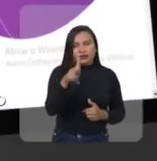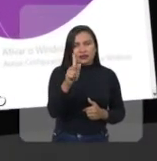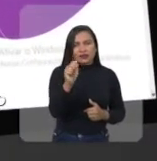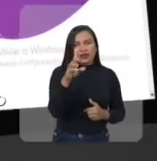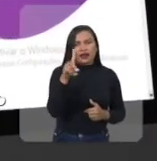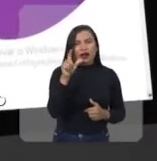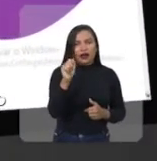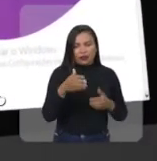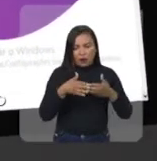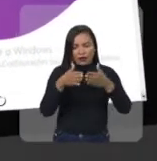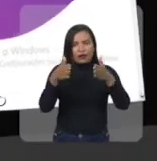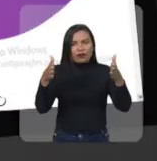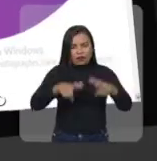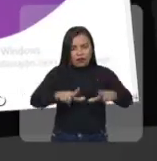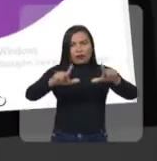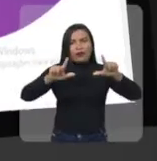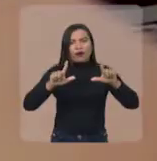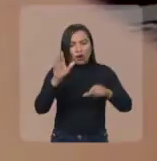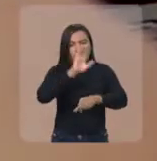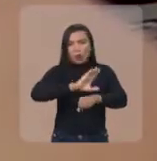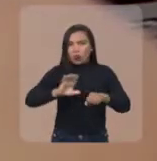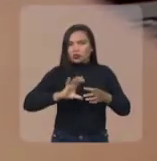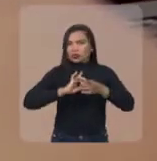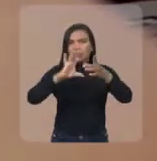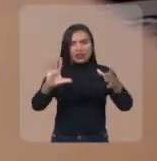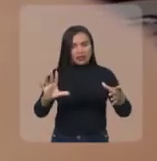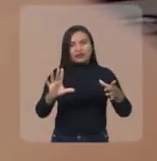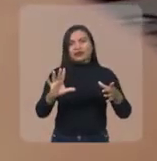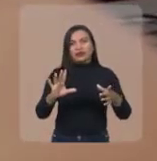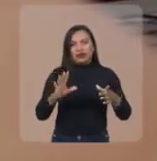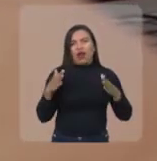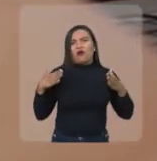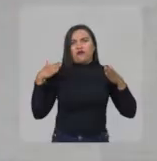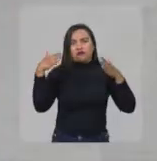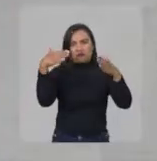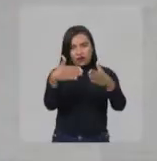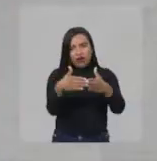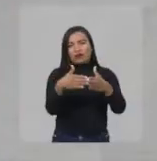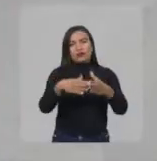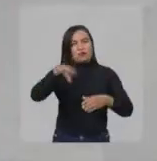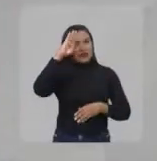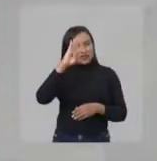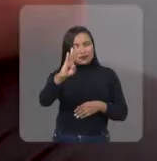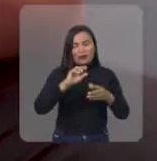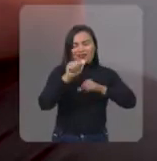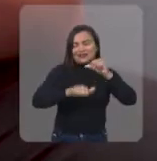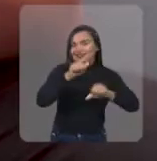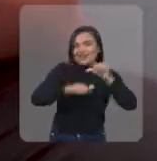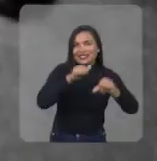abertos da UEMA é um caminho rumo ao topo, mas principalmente rumo à